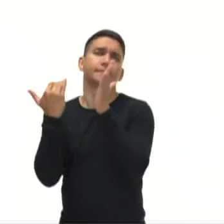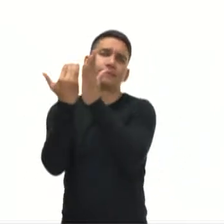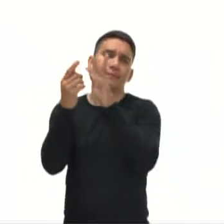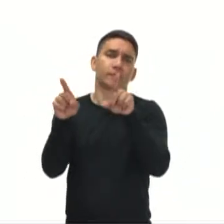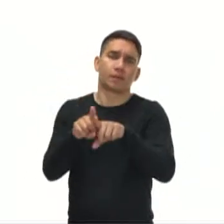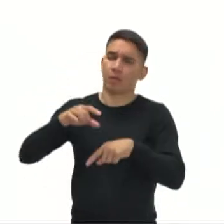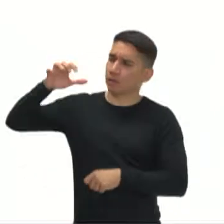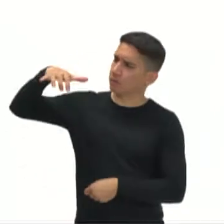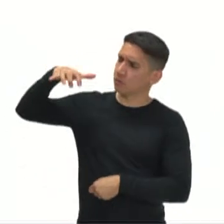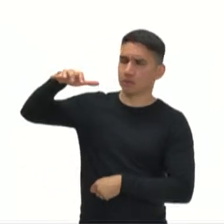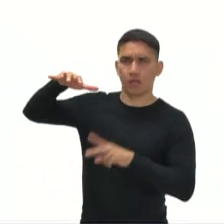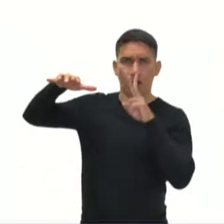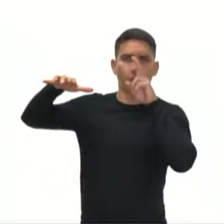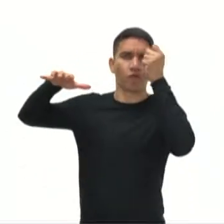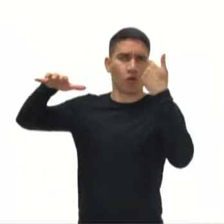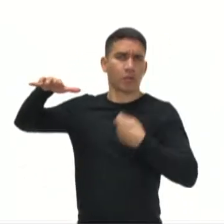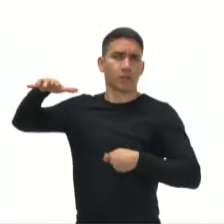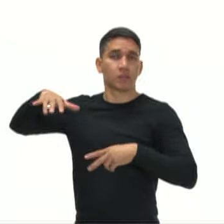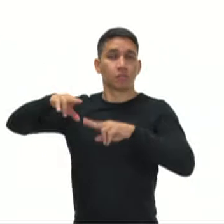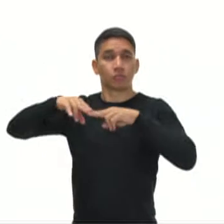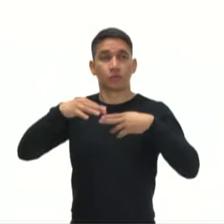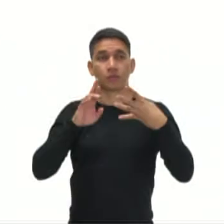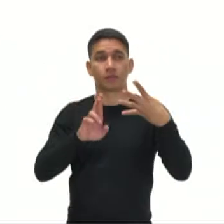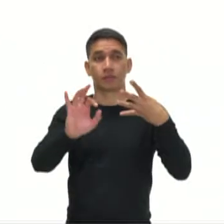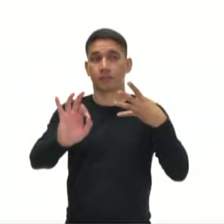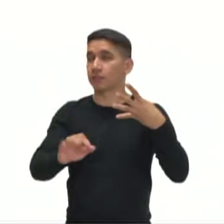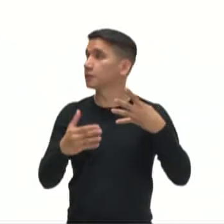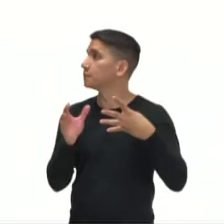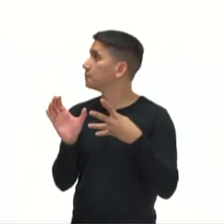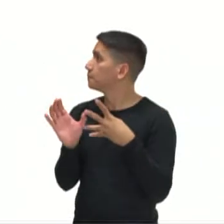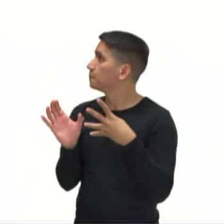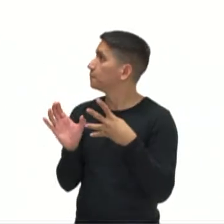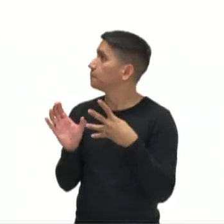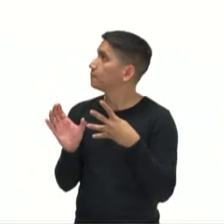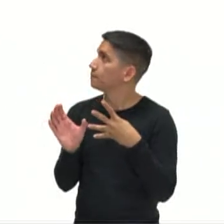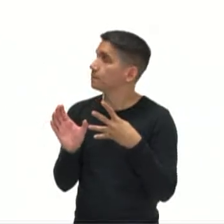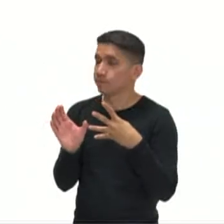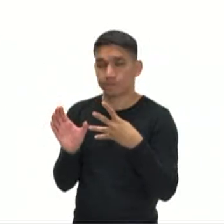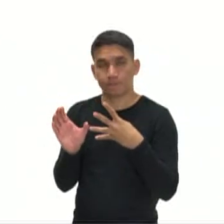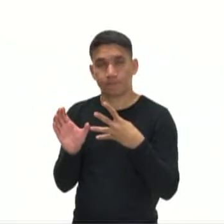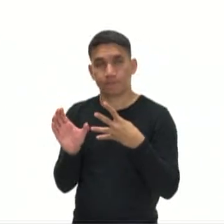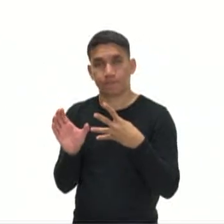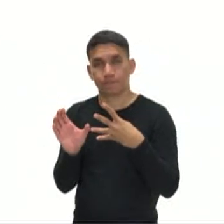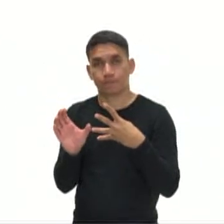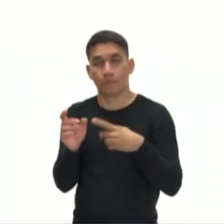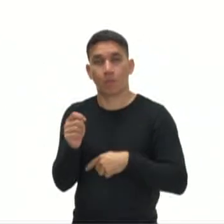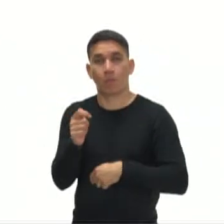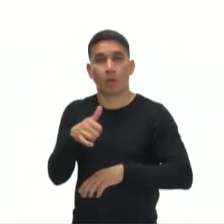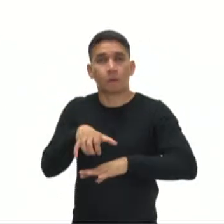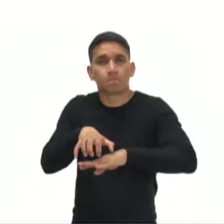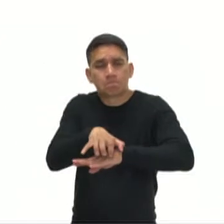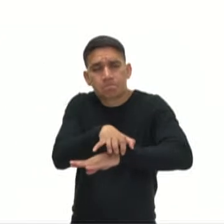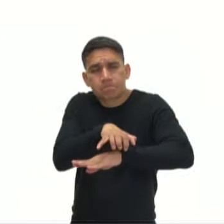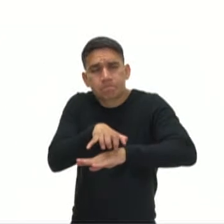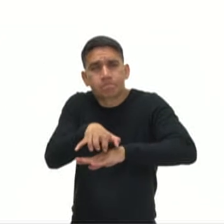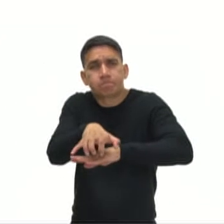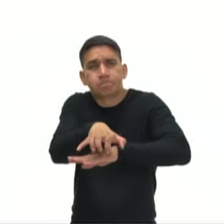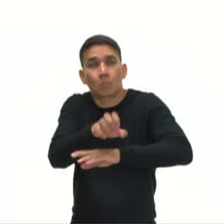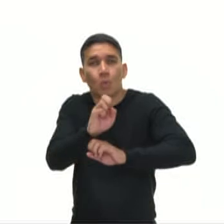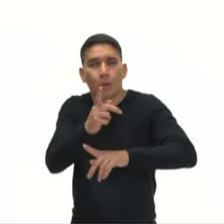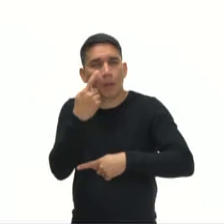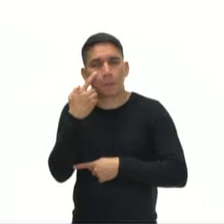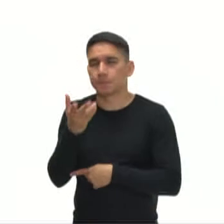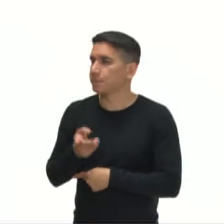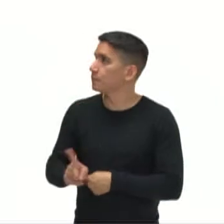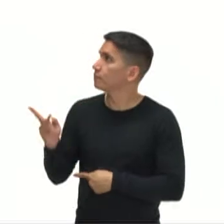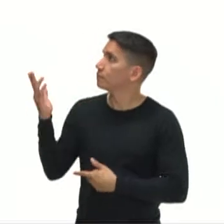Chuveiro tem alta potência elétrica. Então, resposta correta, letra C, baixa resistência elétrica, ok?